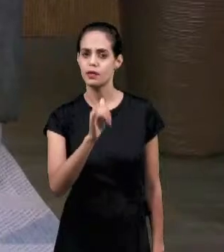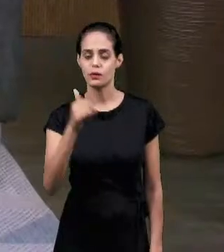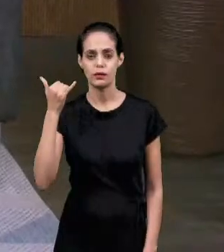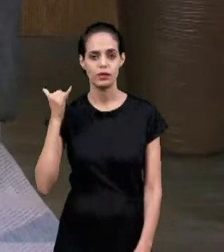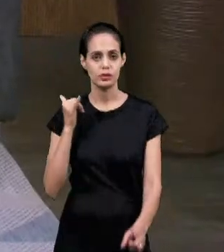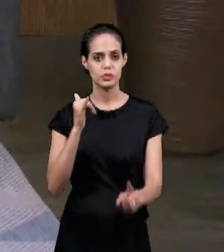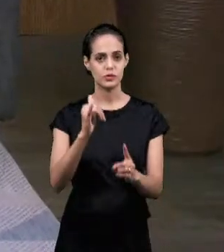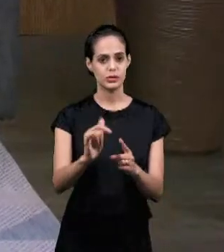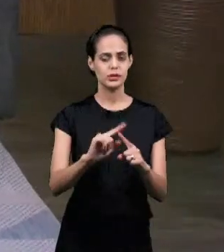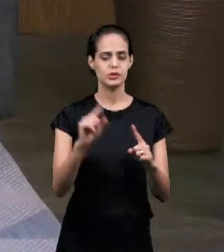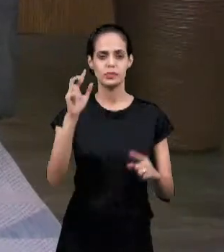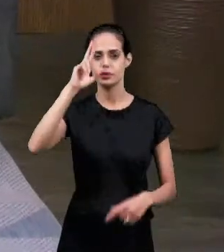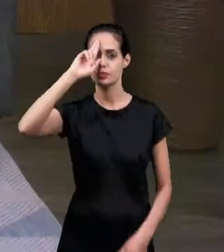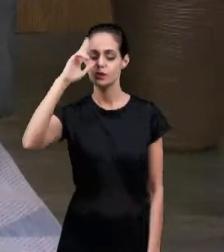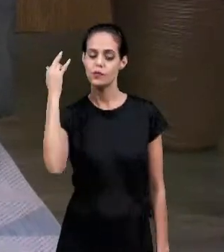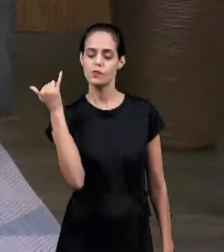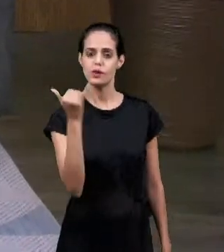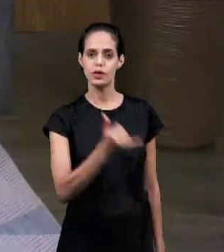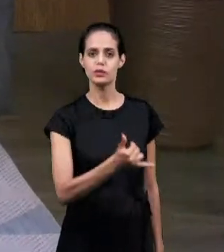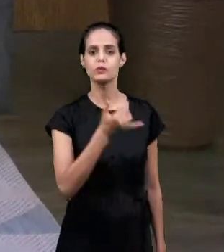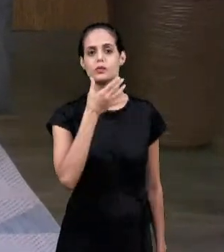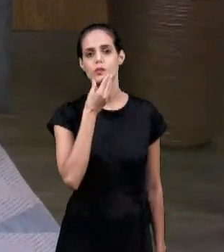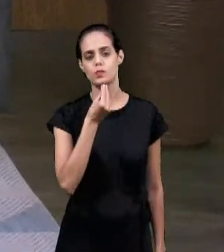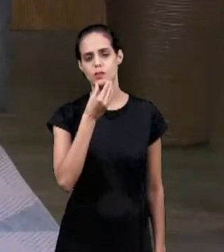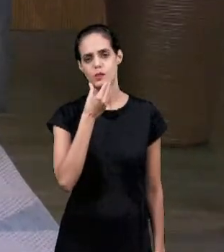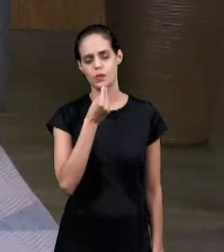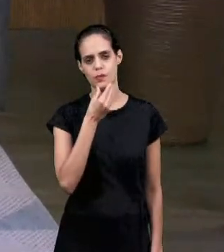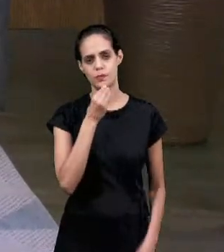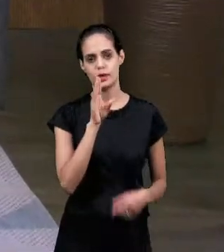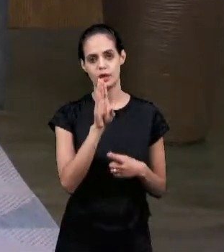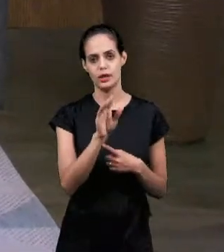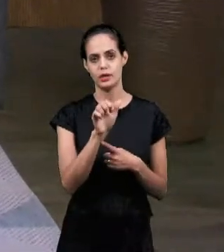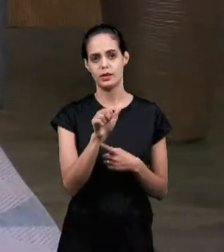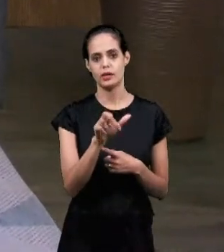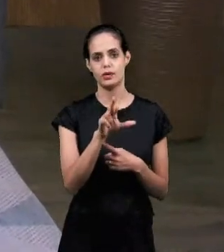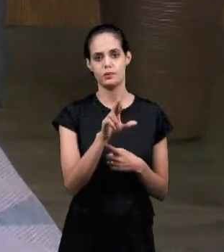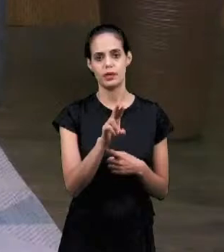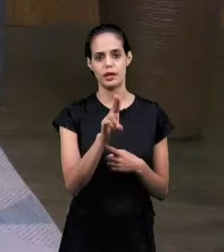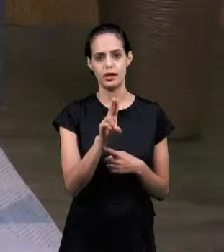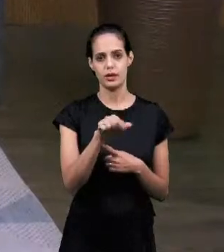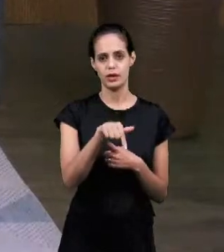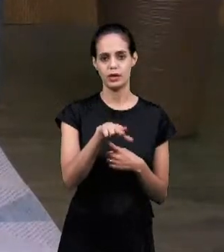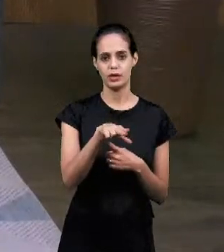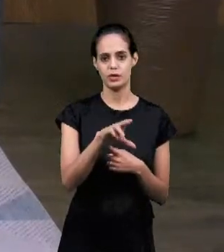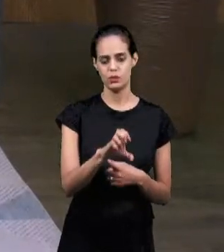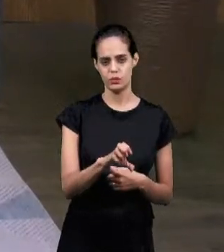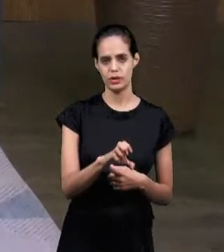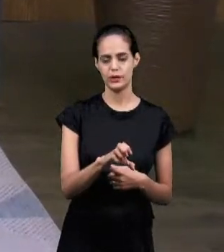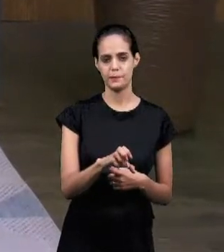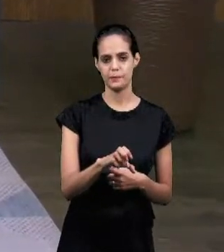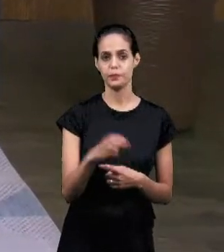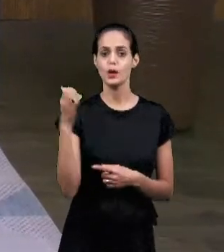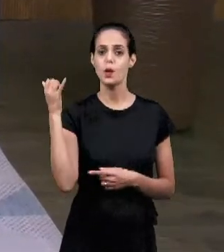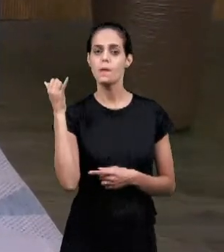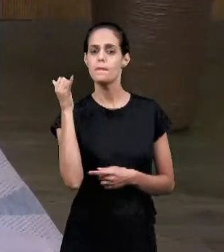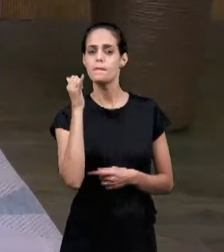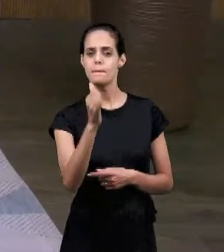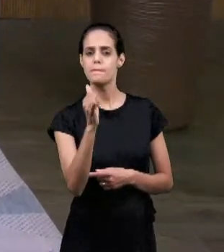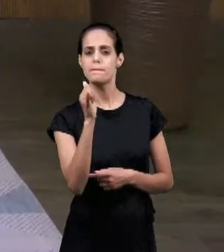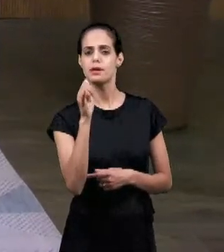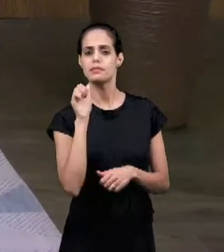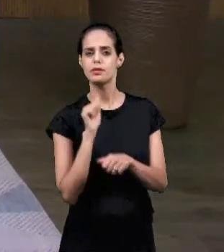aí foi uma que o senhor falou com ele e deu a ele uma palavra de esperança. Glória a Deus. Então os irmãos já podem ir